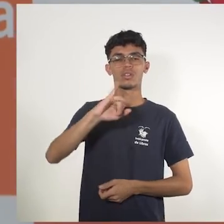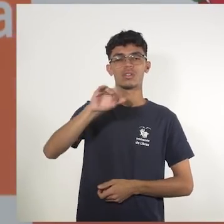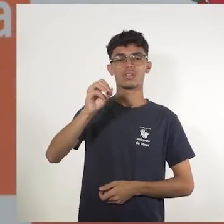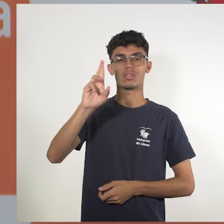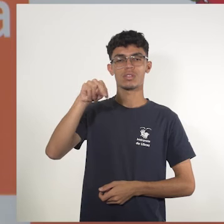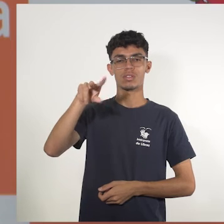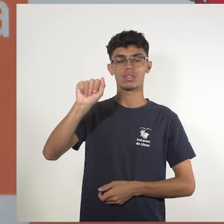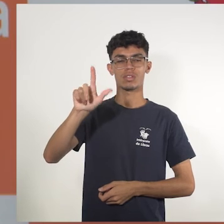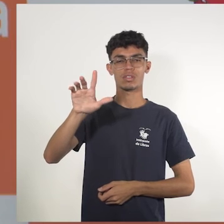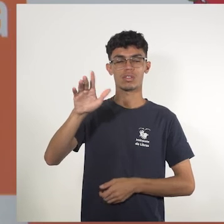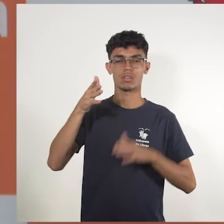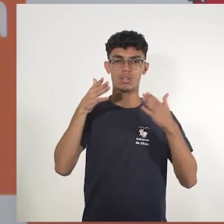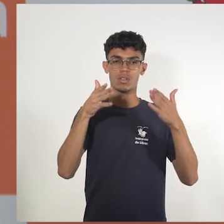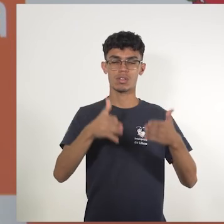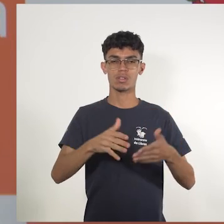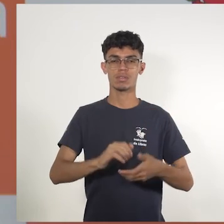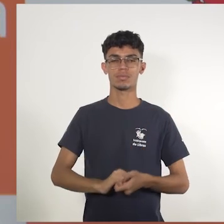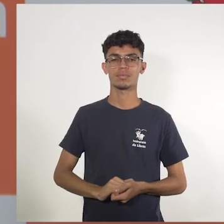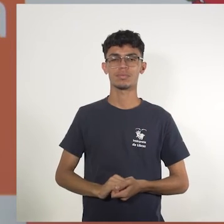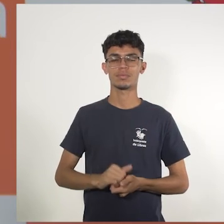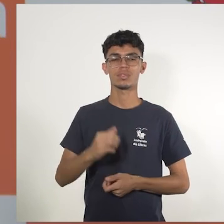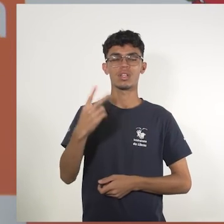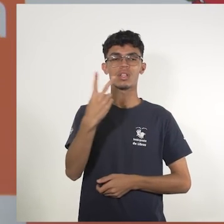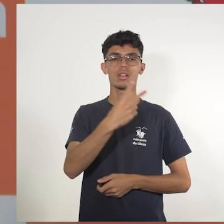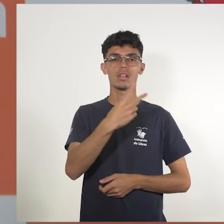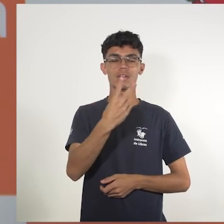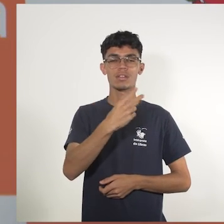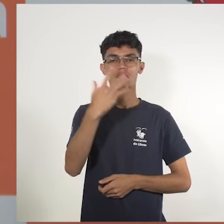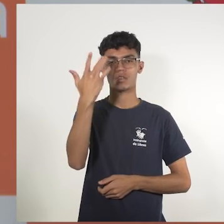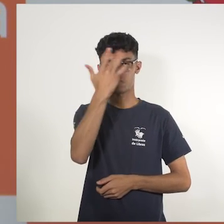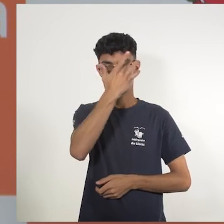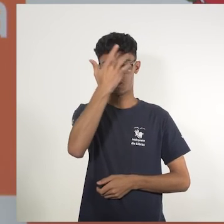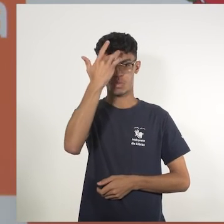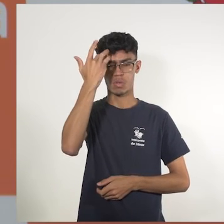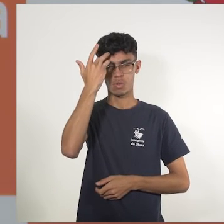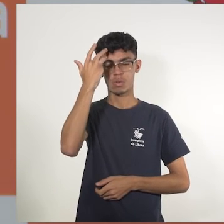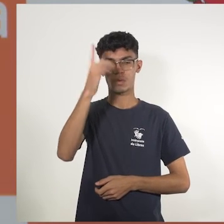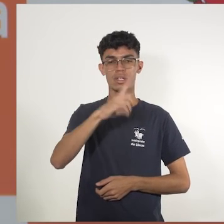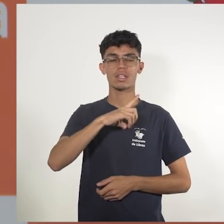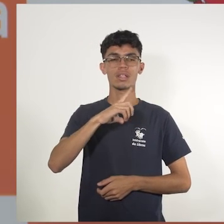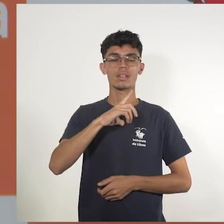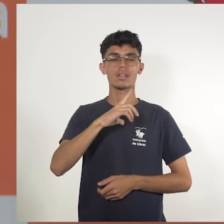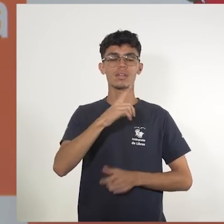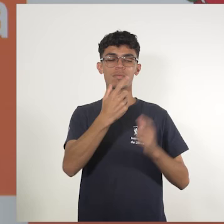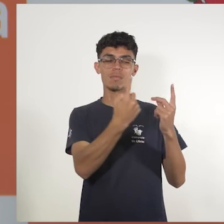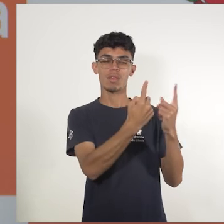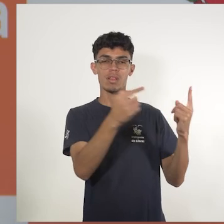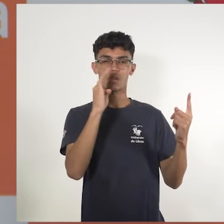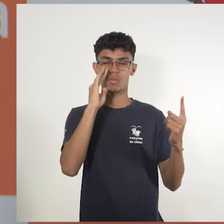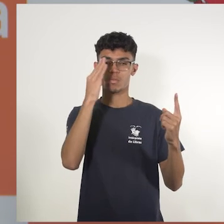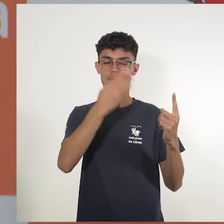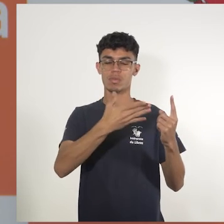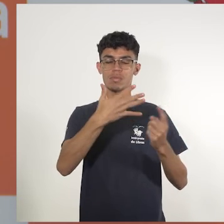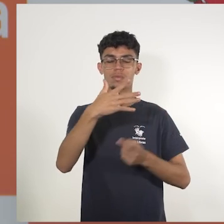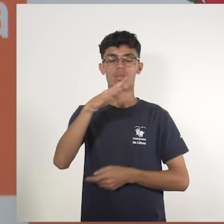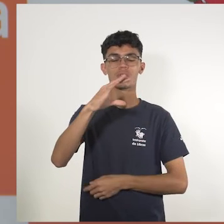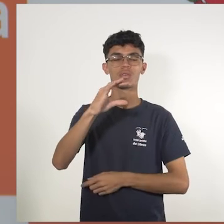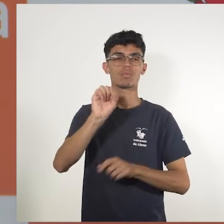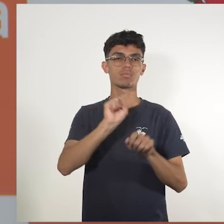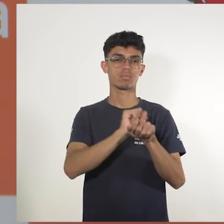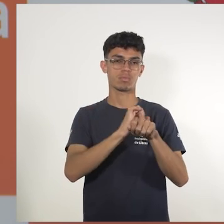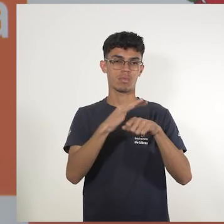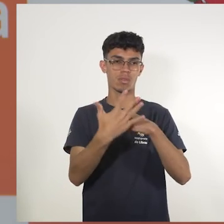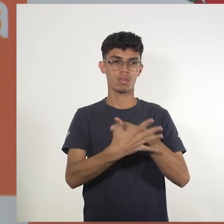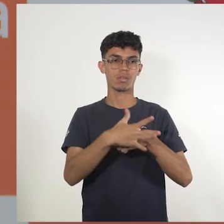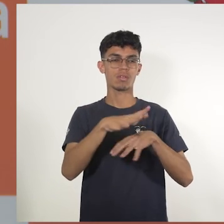estado divulgou que grávidas e puérperas com comorbidades terão prioridade para receber a Coronavac ou a vacina da Pfizer.